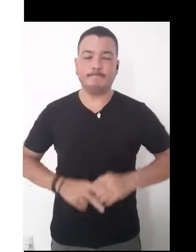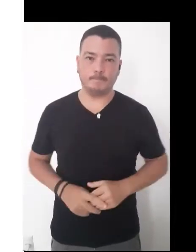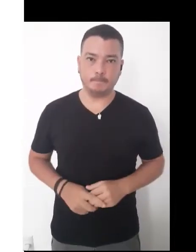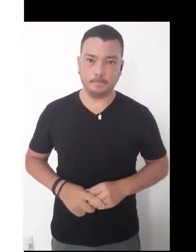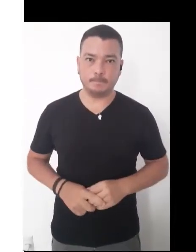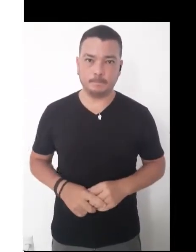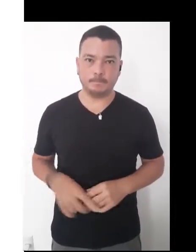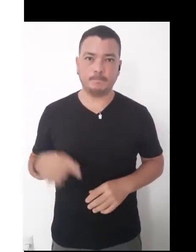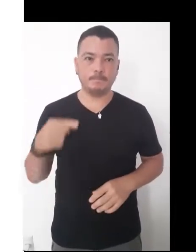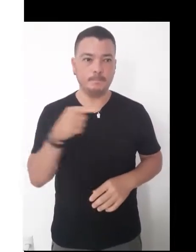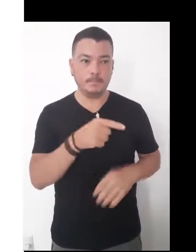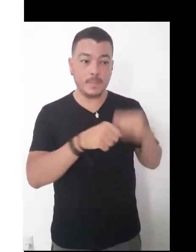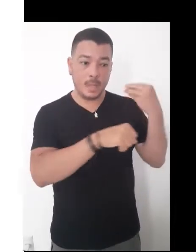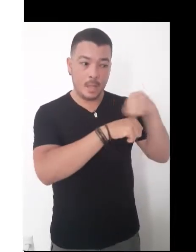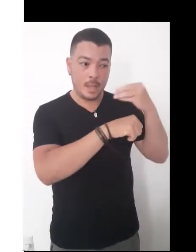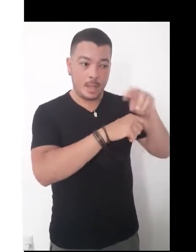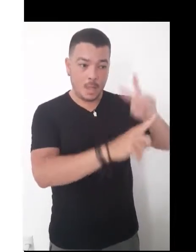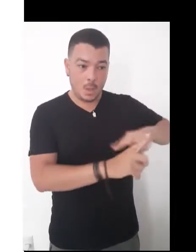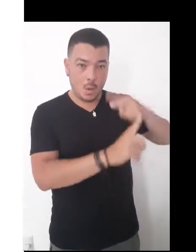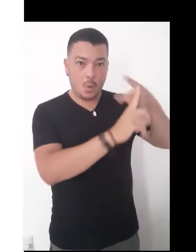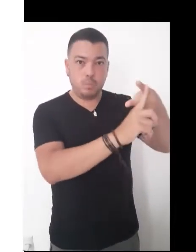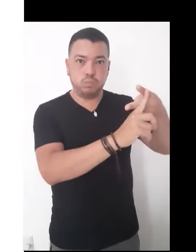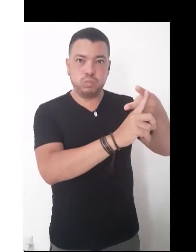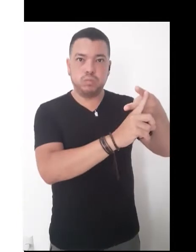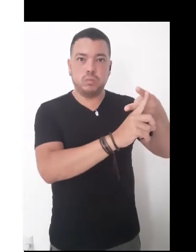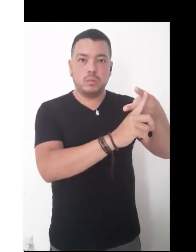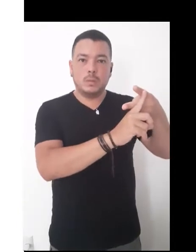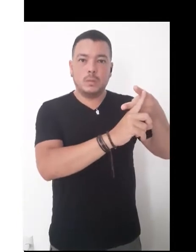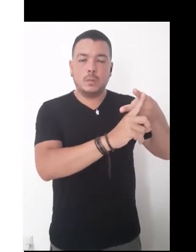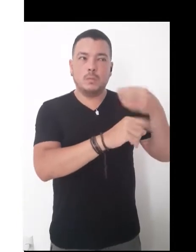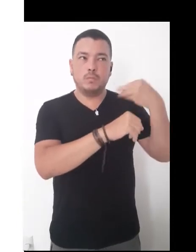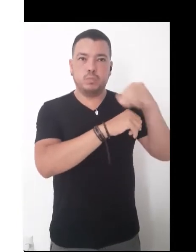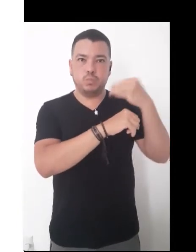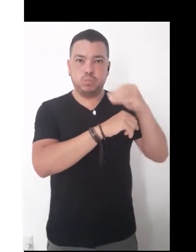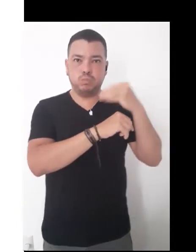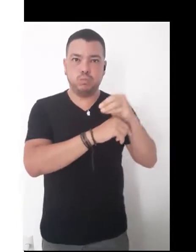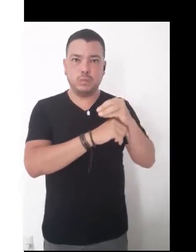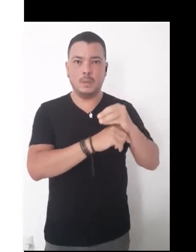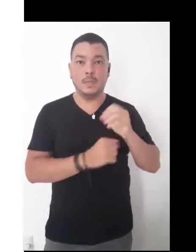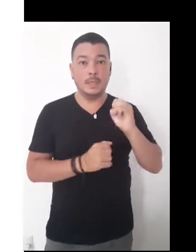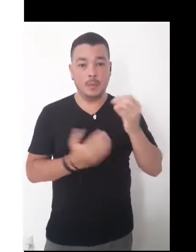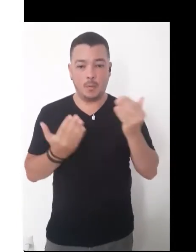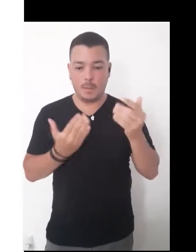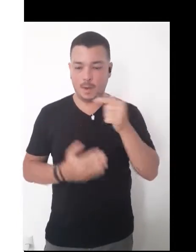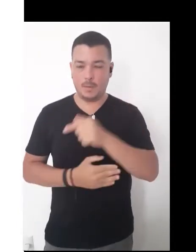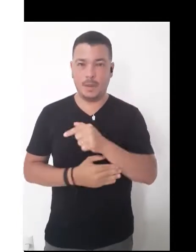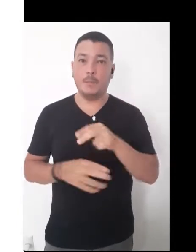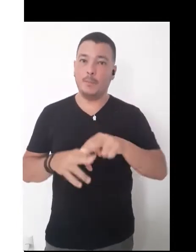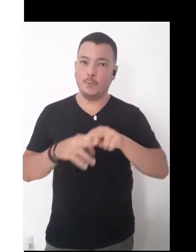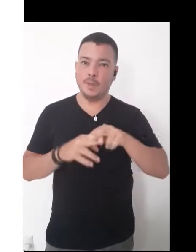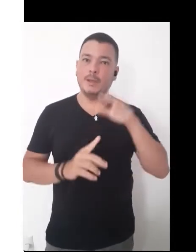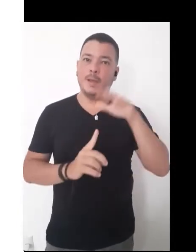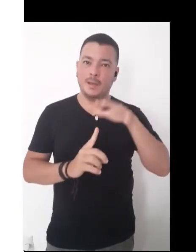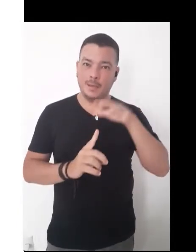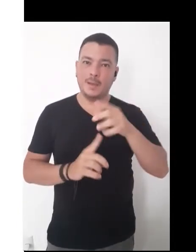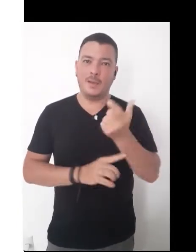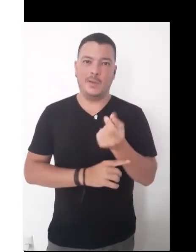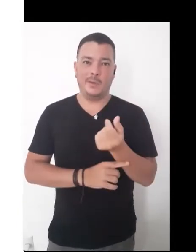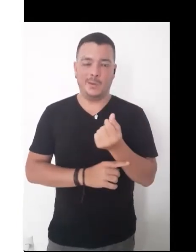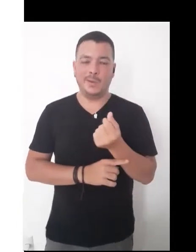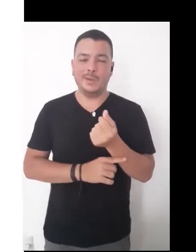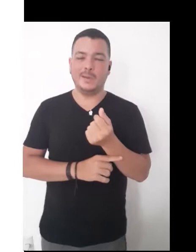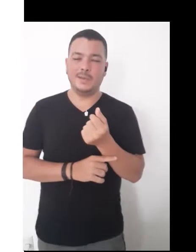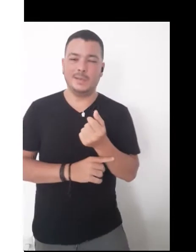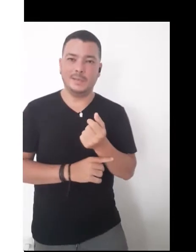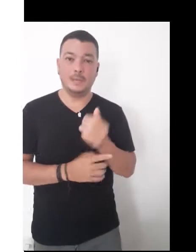uma transfere tem o dobro da taxa de transferência da outra. Isso vai influenciar muito no preço, muito mesmo.